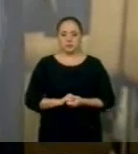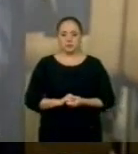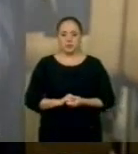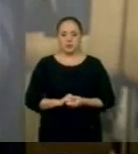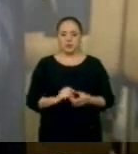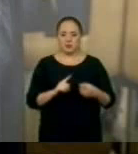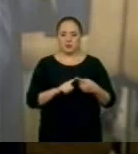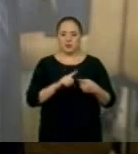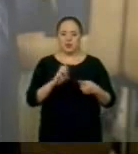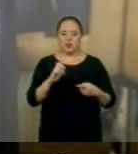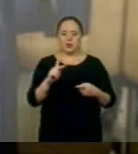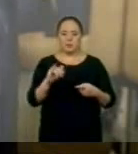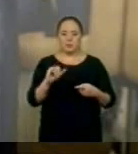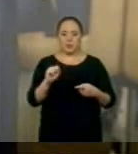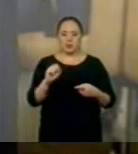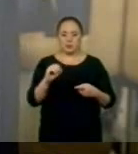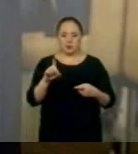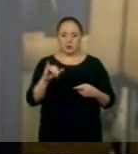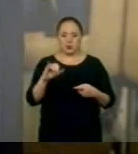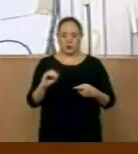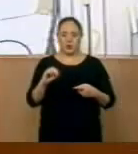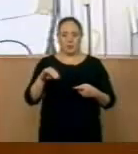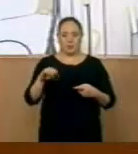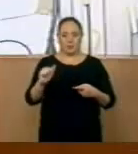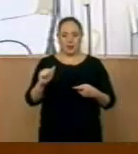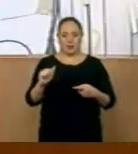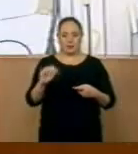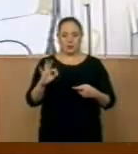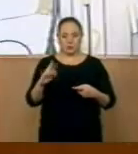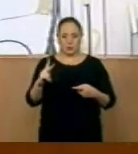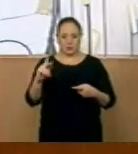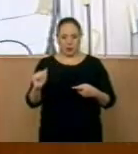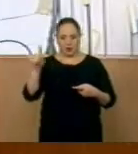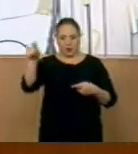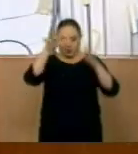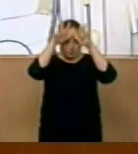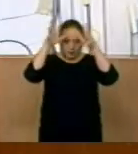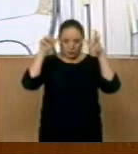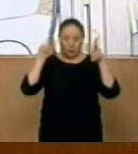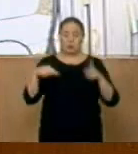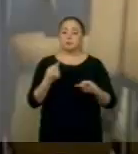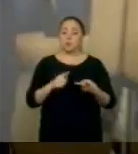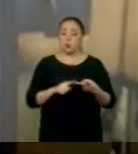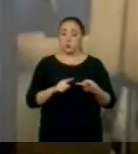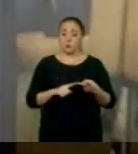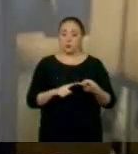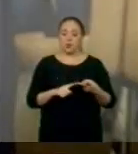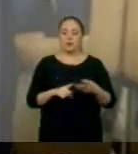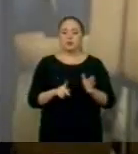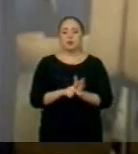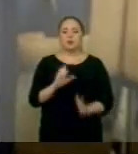chamado episódio de Matupá, uma cidade no Mato Grosso, e o episódio de